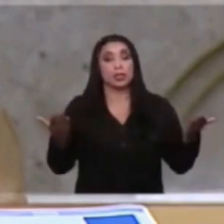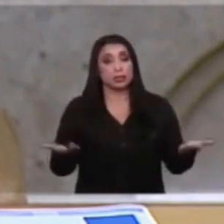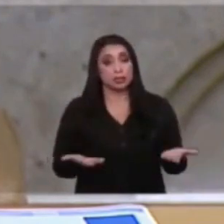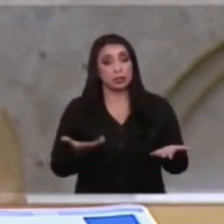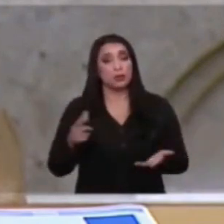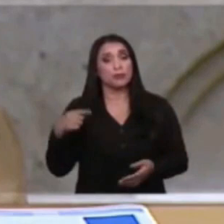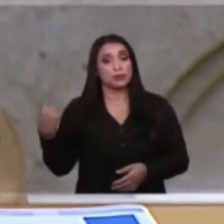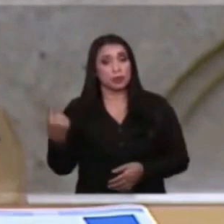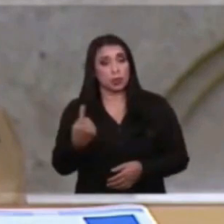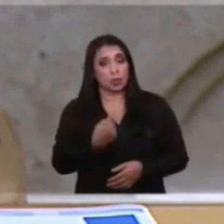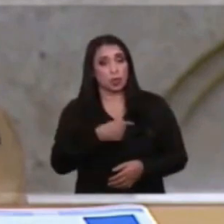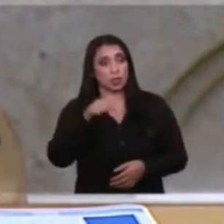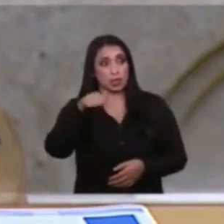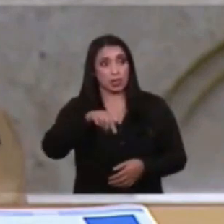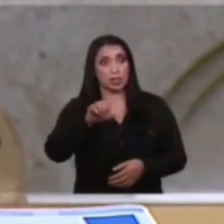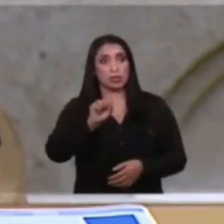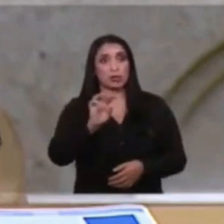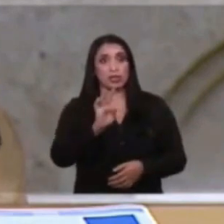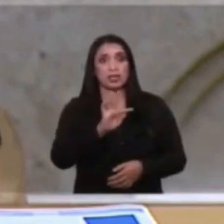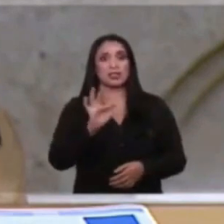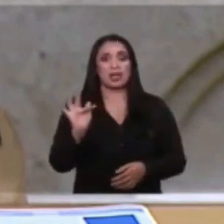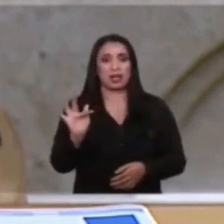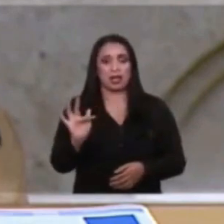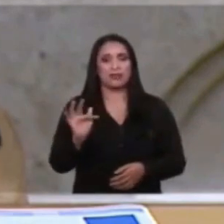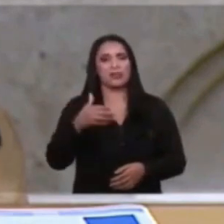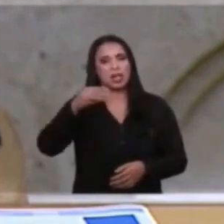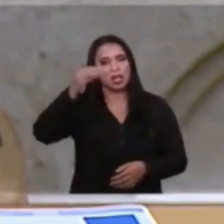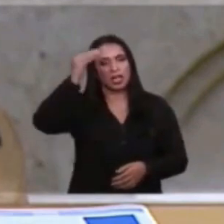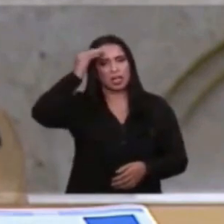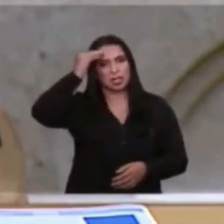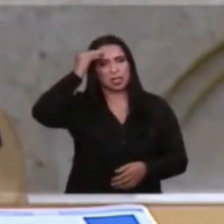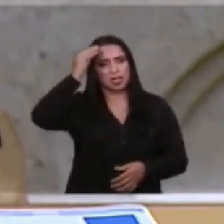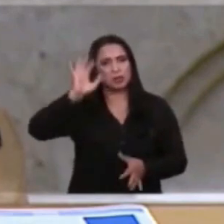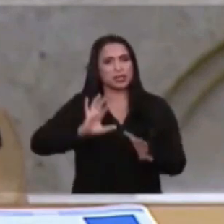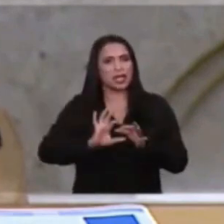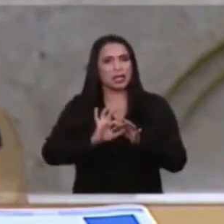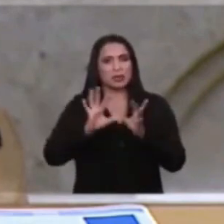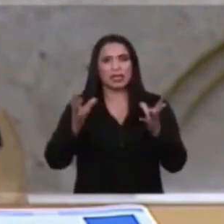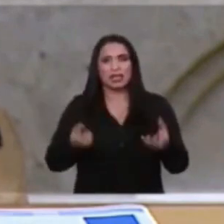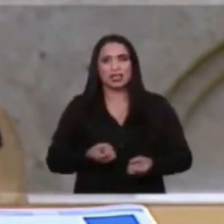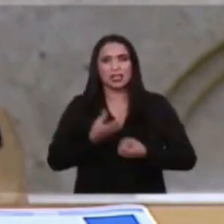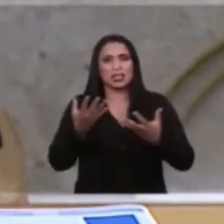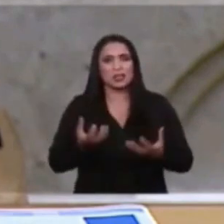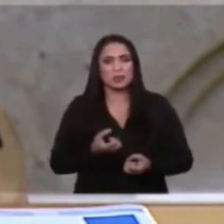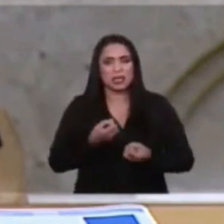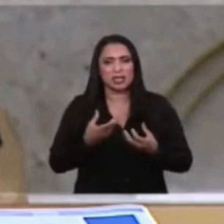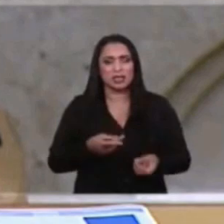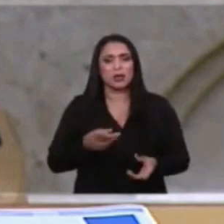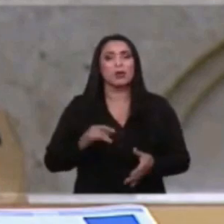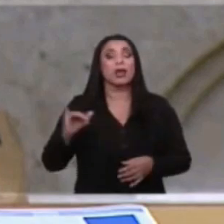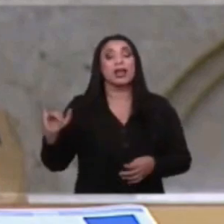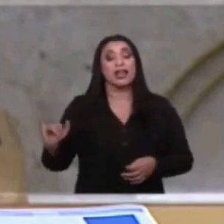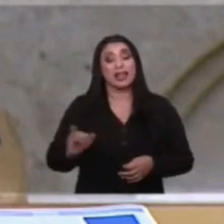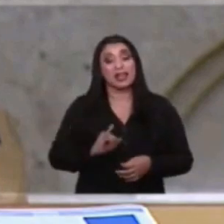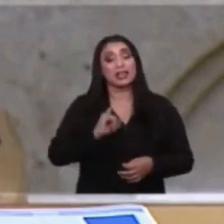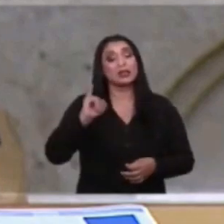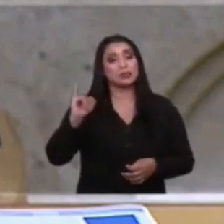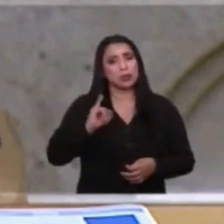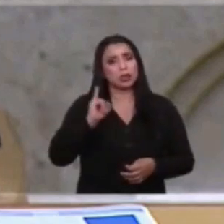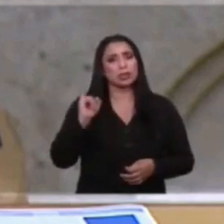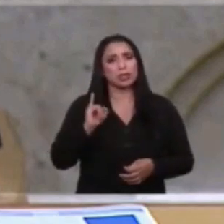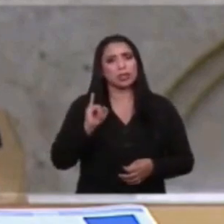nós consideramos que a liberdade de expressão é verdadeiramente essencial